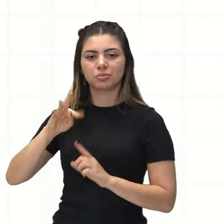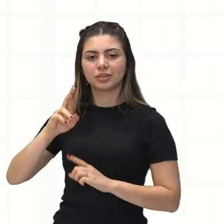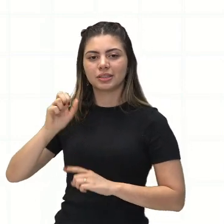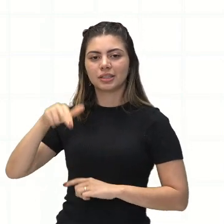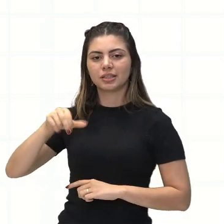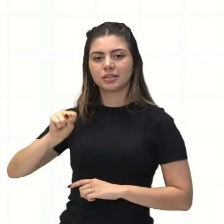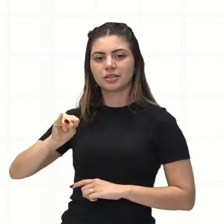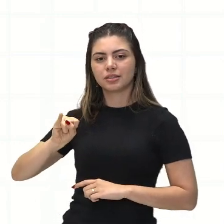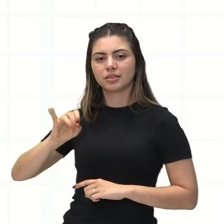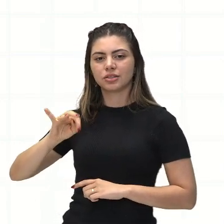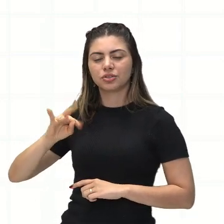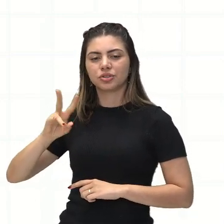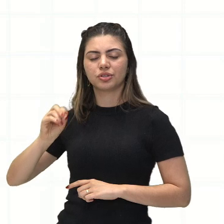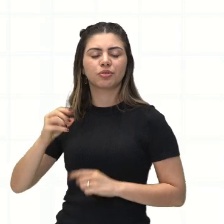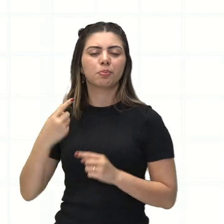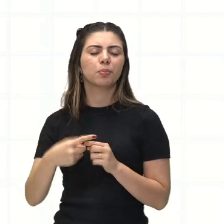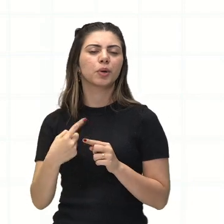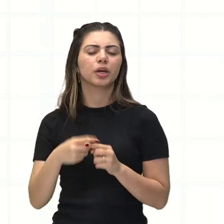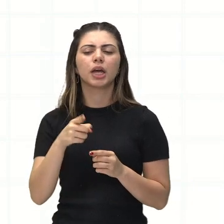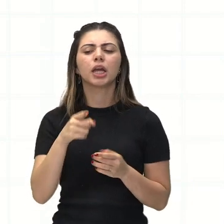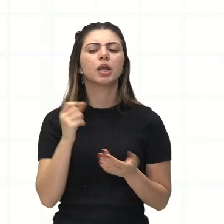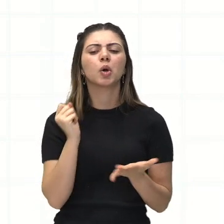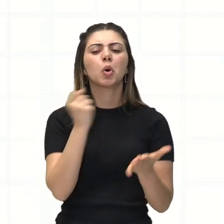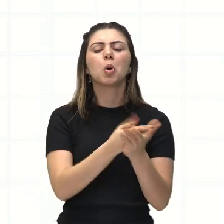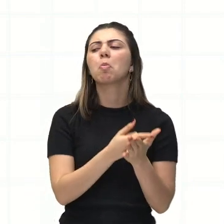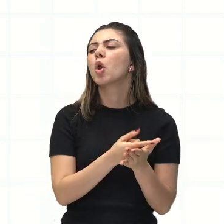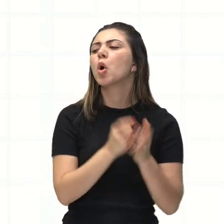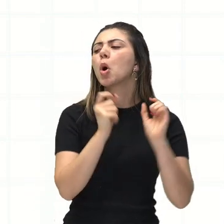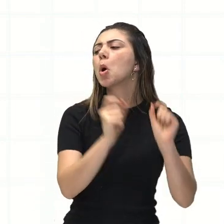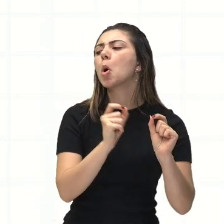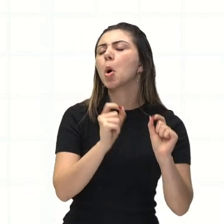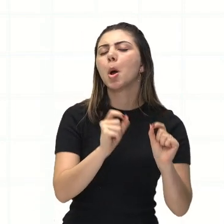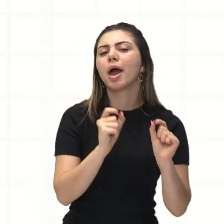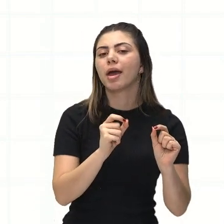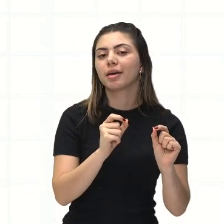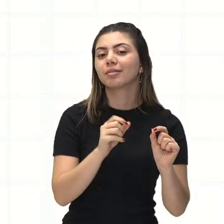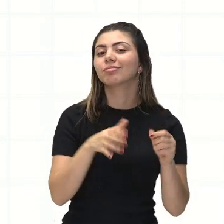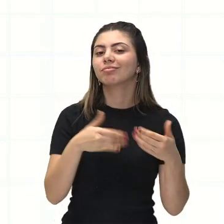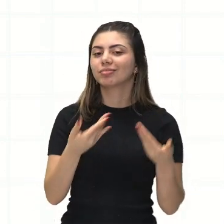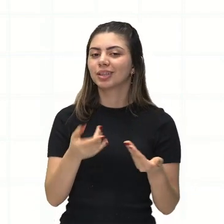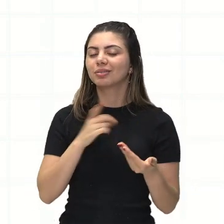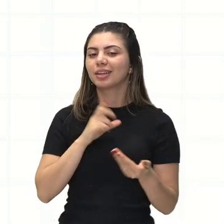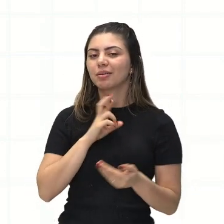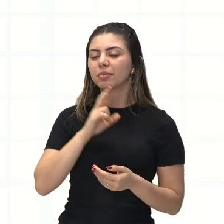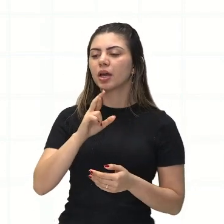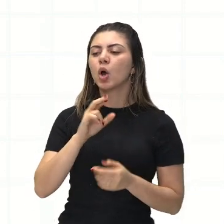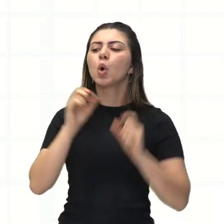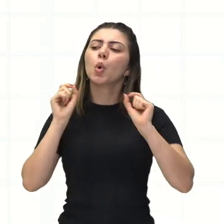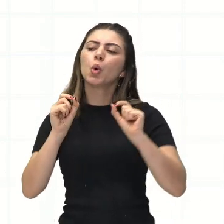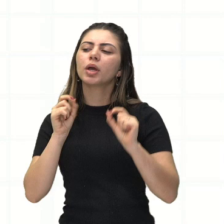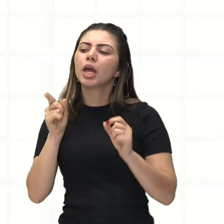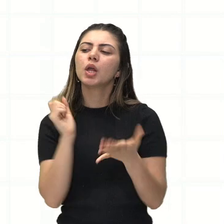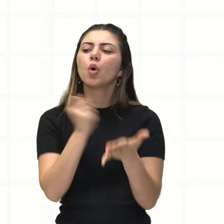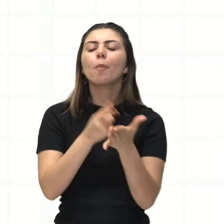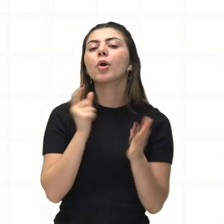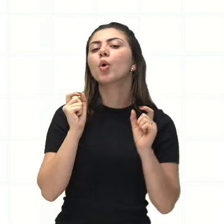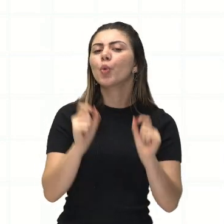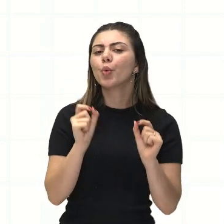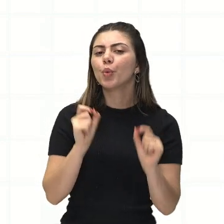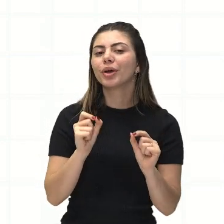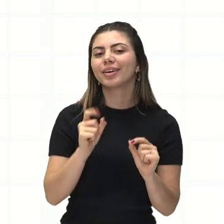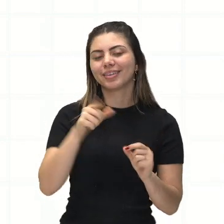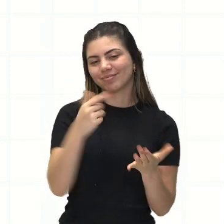comprou, tá completa? Não, porque quem compra, compra algo. Então ele vai responder a pergunta o quê? Comprou